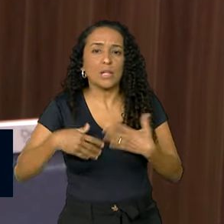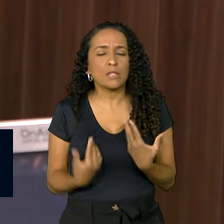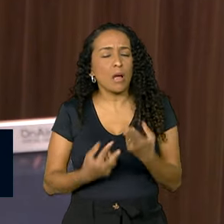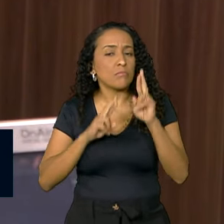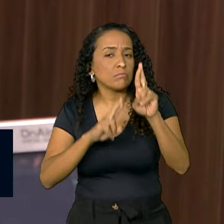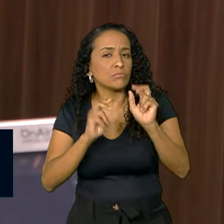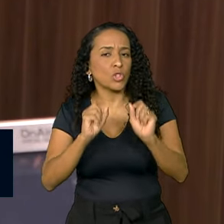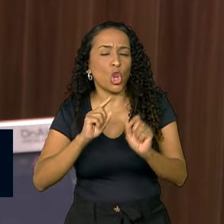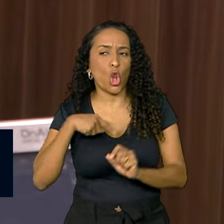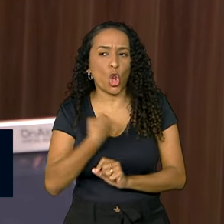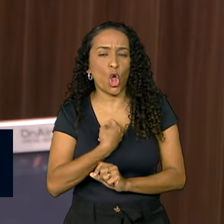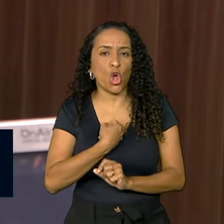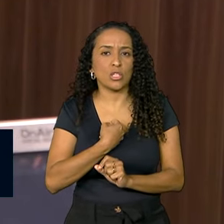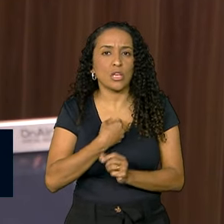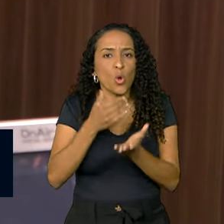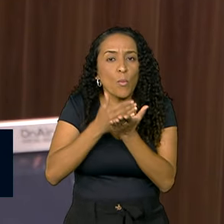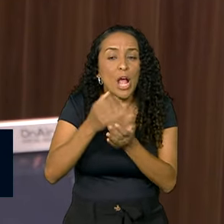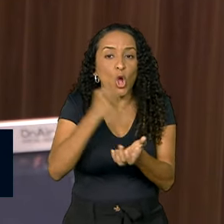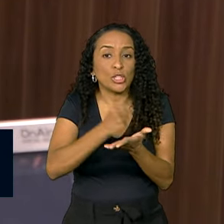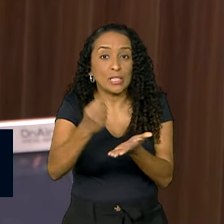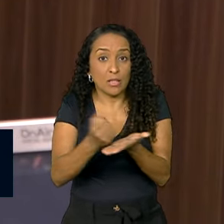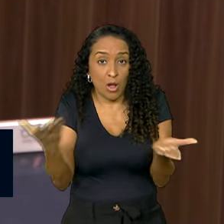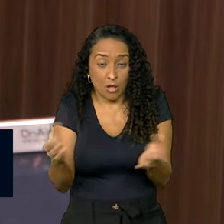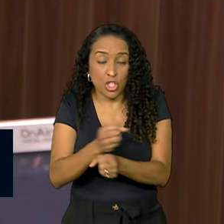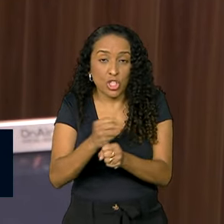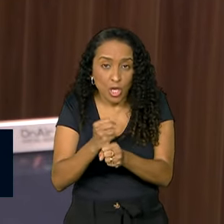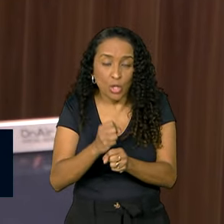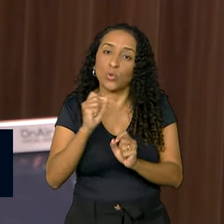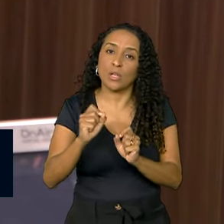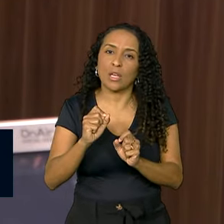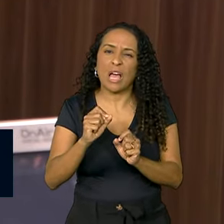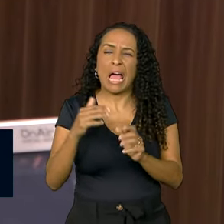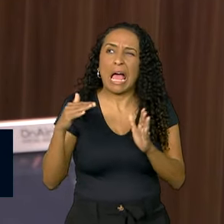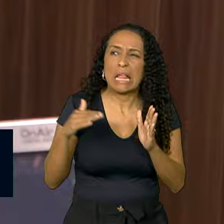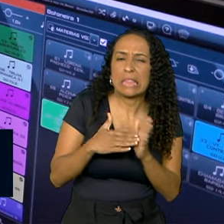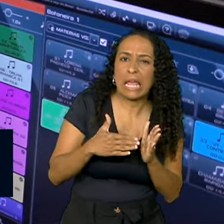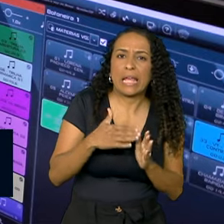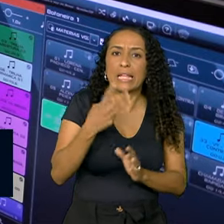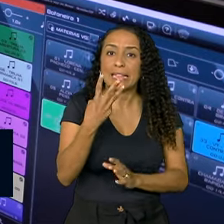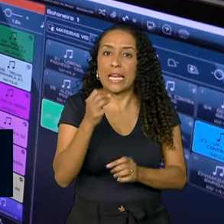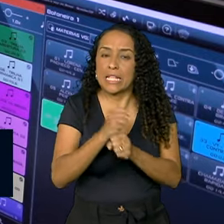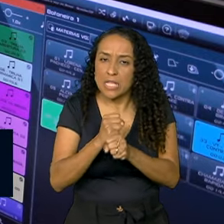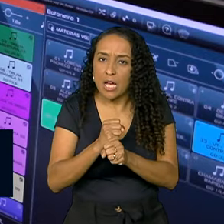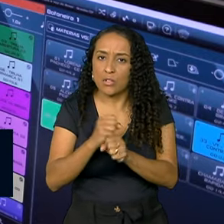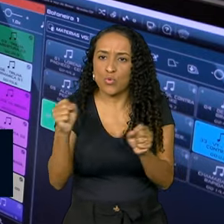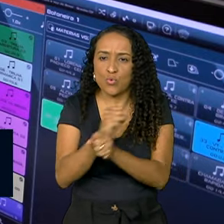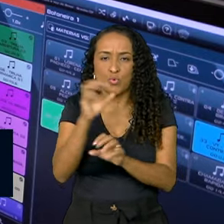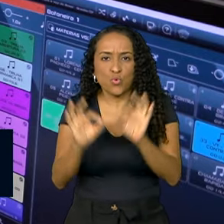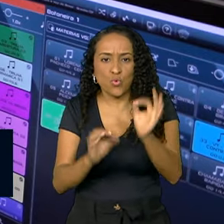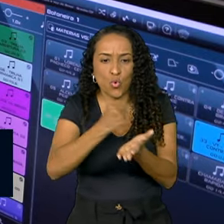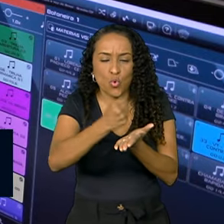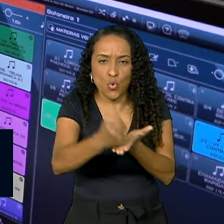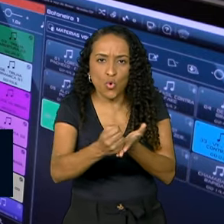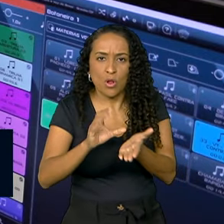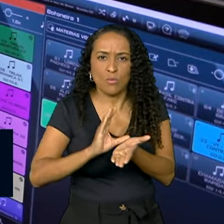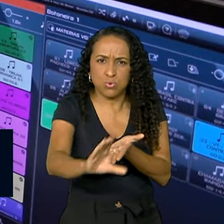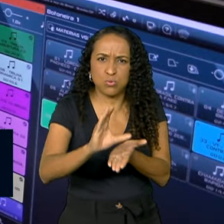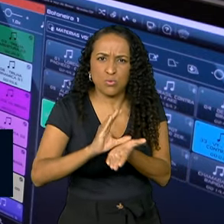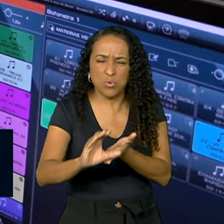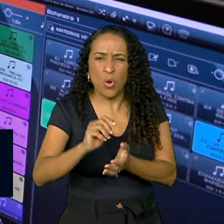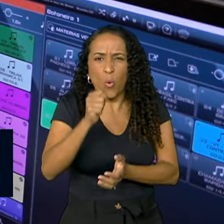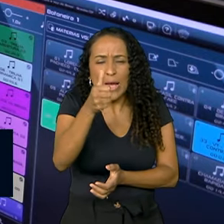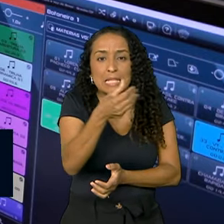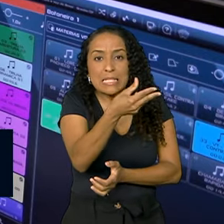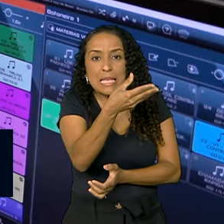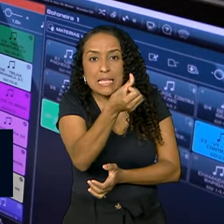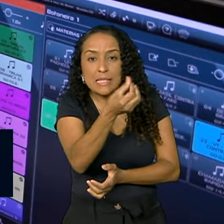que a gente inicie a contratação ainda esse ano para não em até 3 anos de execução do contrato investindo aí mais quase R 600